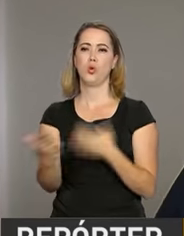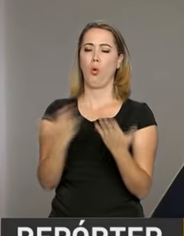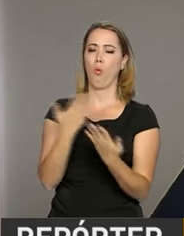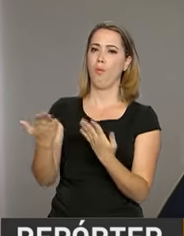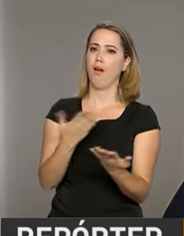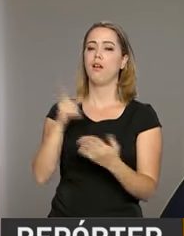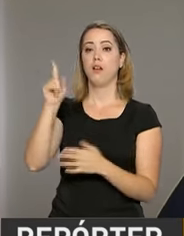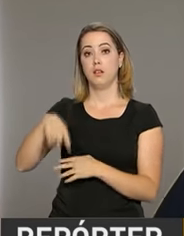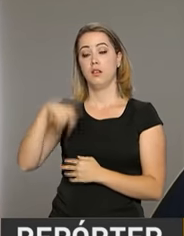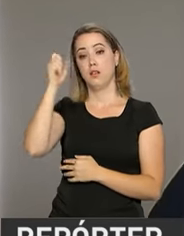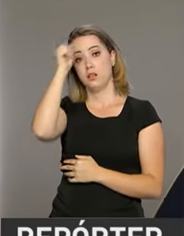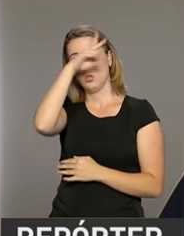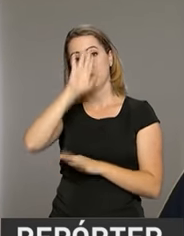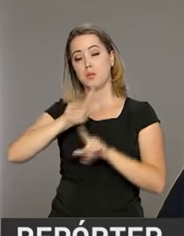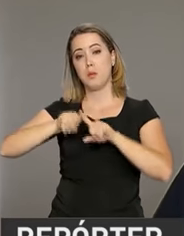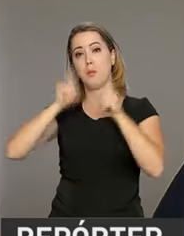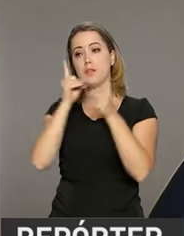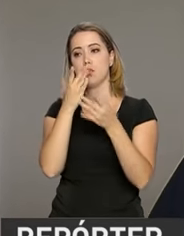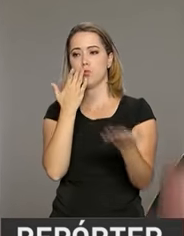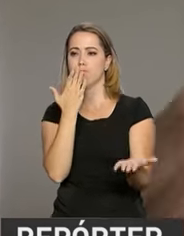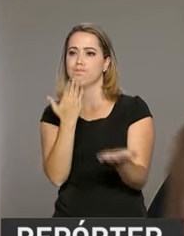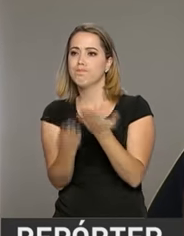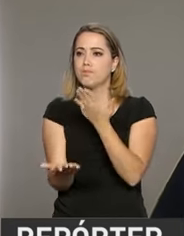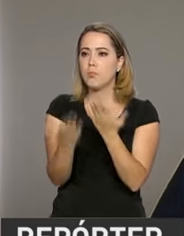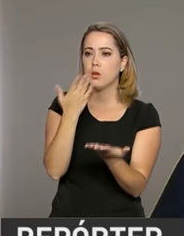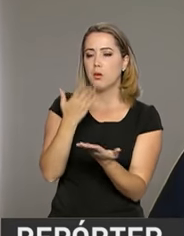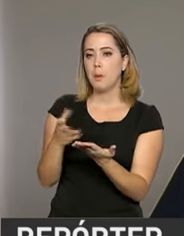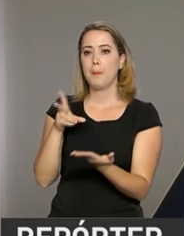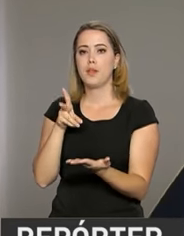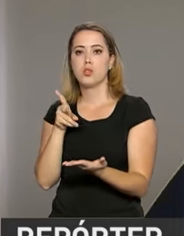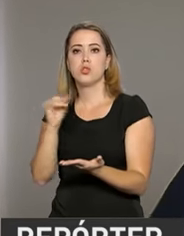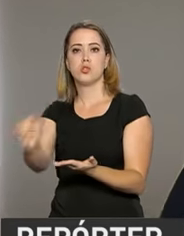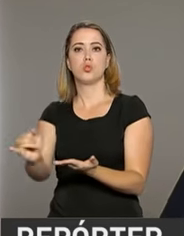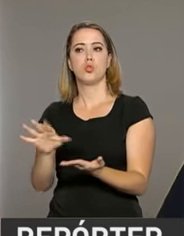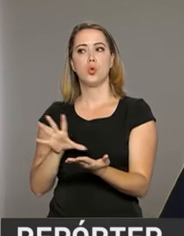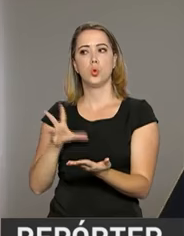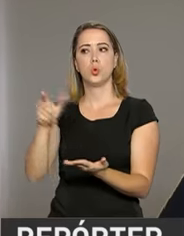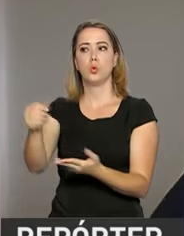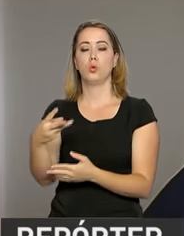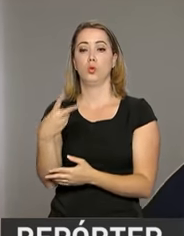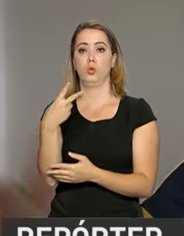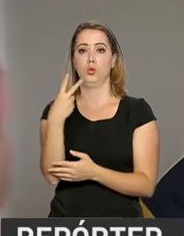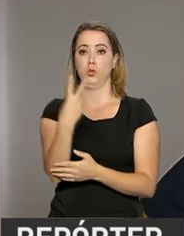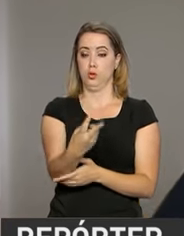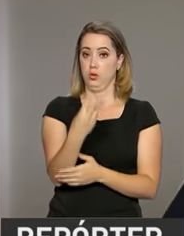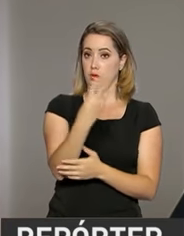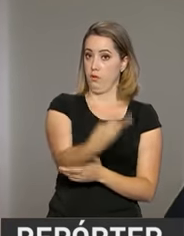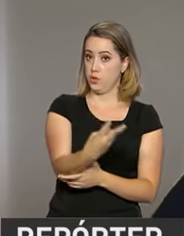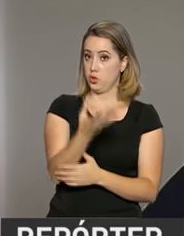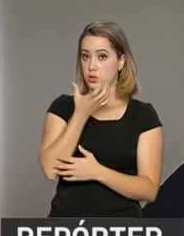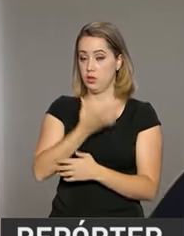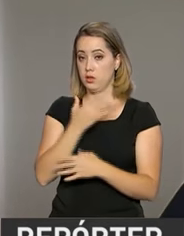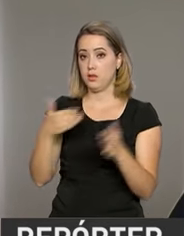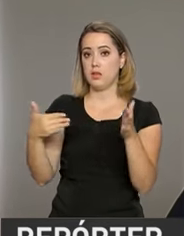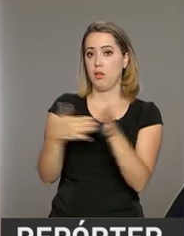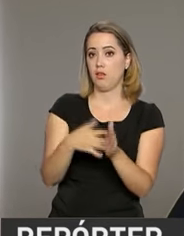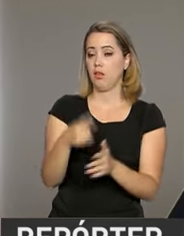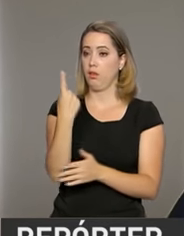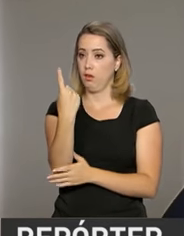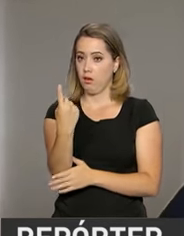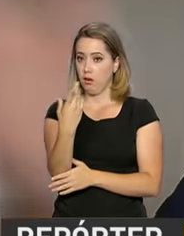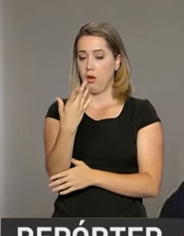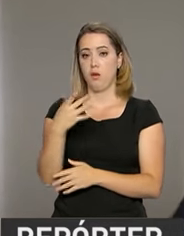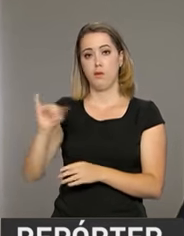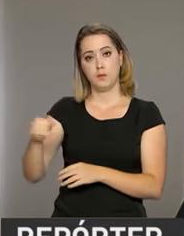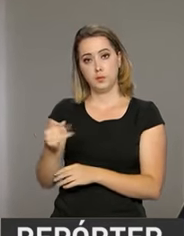direta Mas se a gente fizesse uma média diárias pegando todo o período de dia 23 de dezembro até o final de ano dia primeiro esse ano